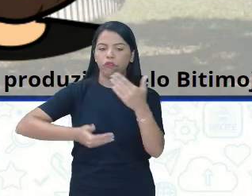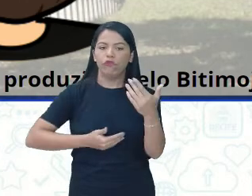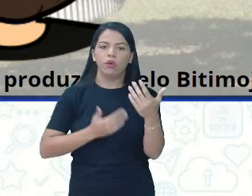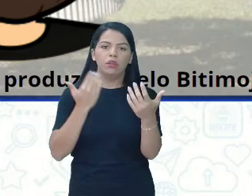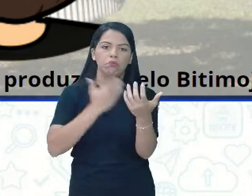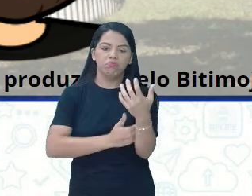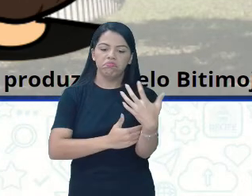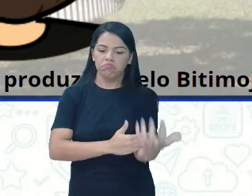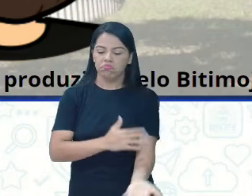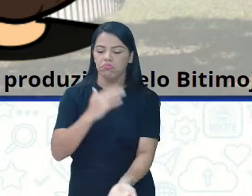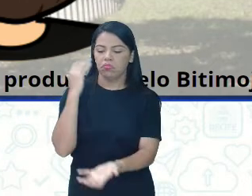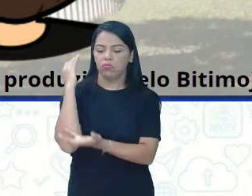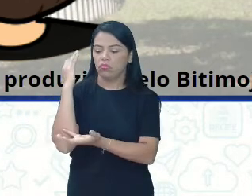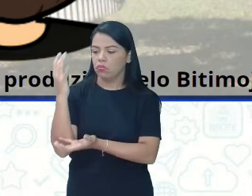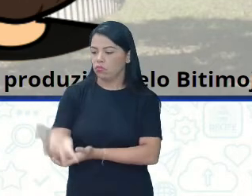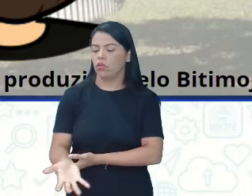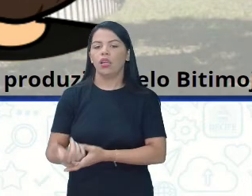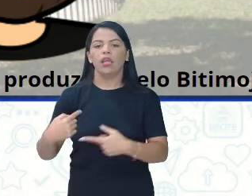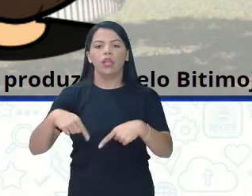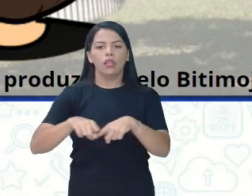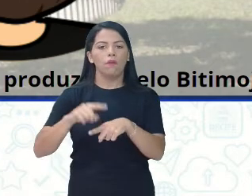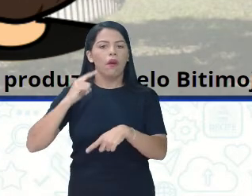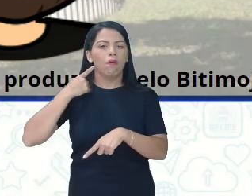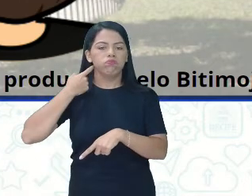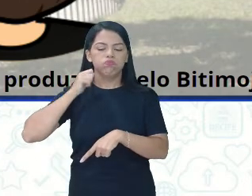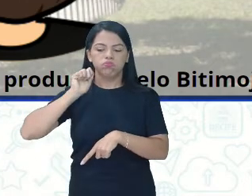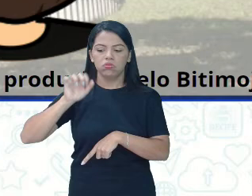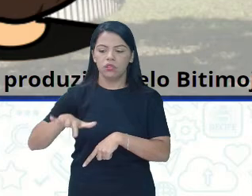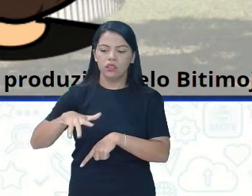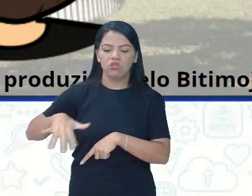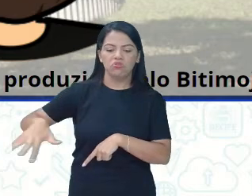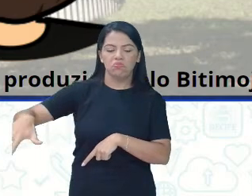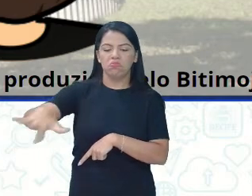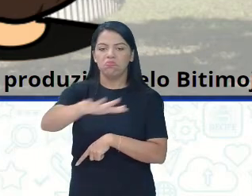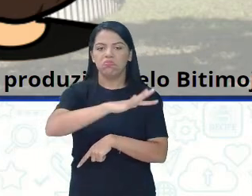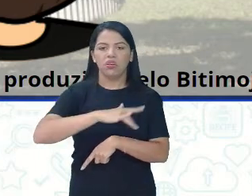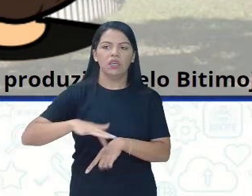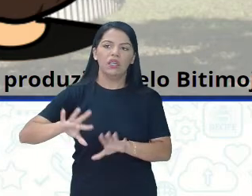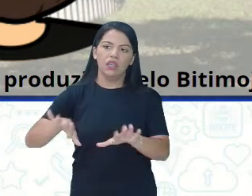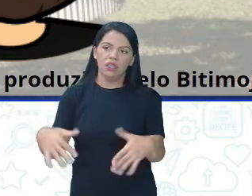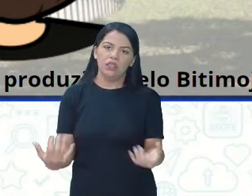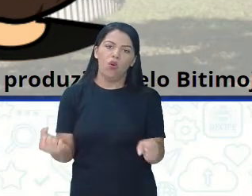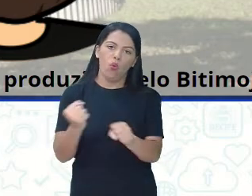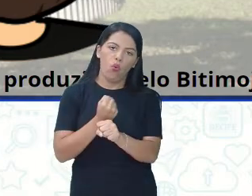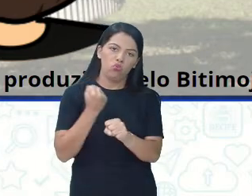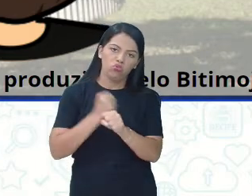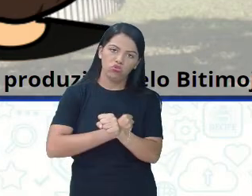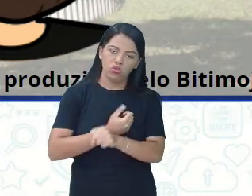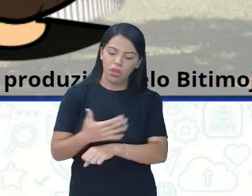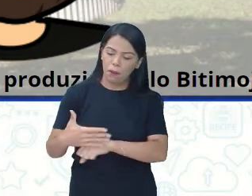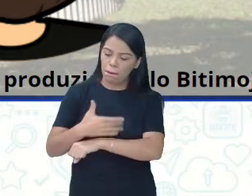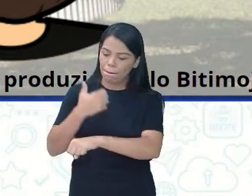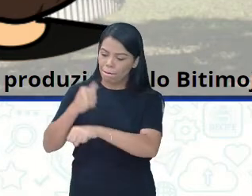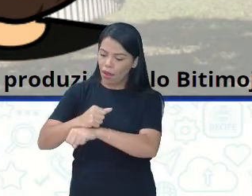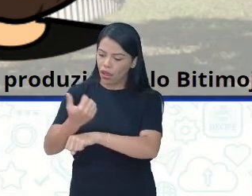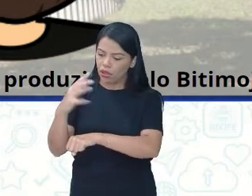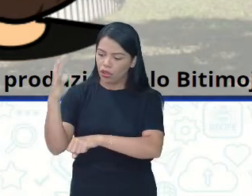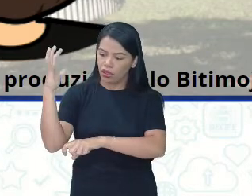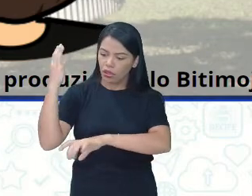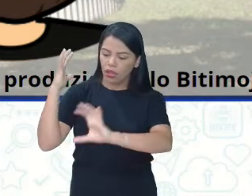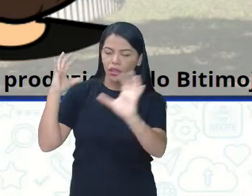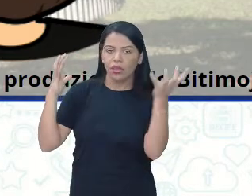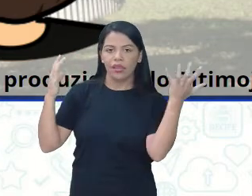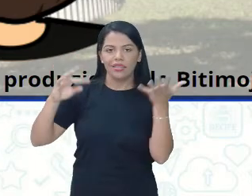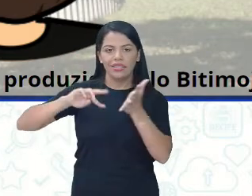diversas formas de poluição, a preservação e construção de parques arborizados significa melhor qualidade de vida para a